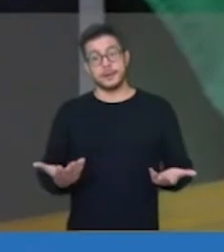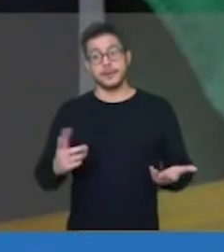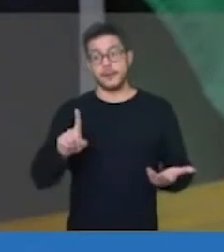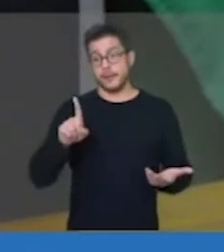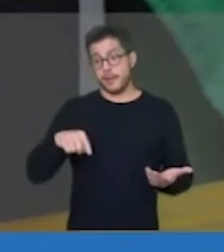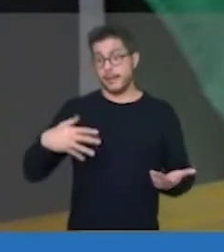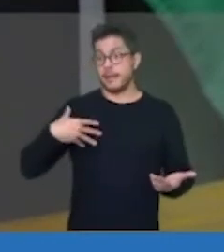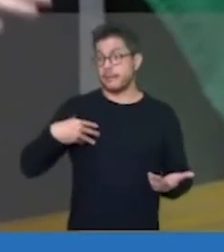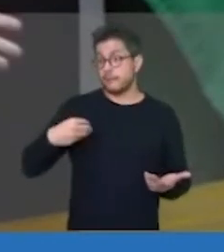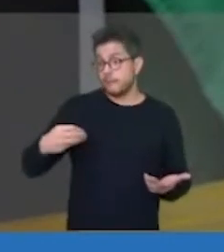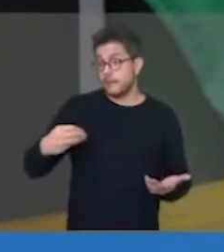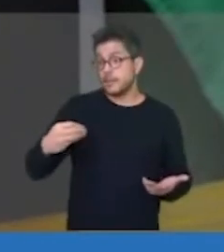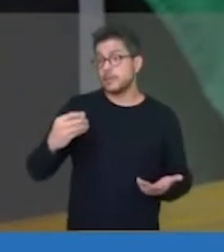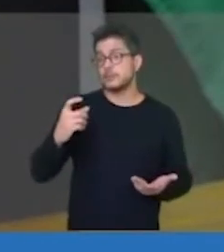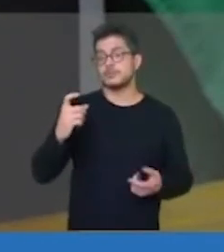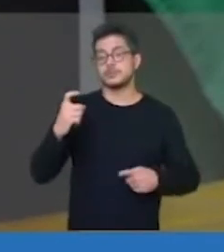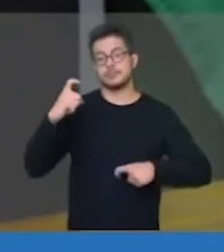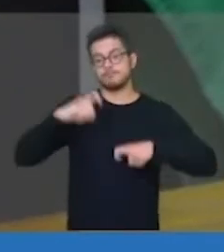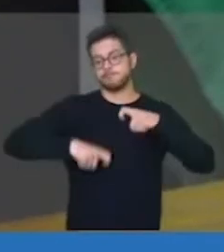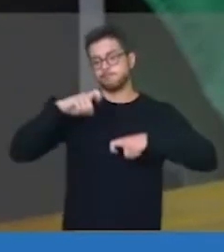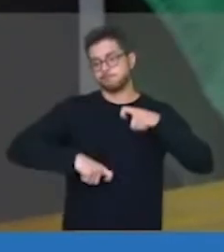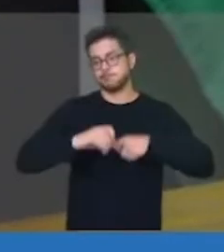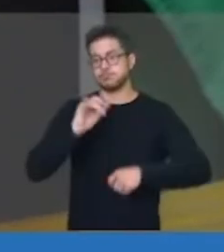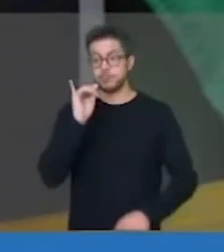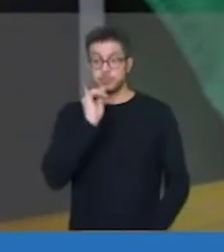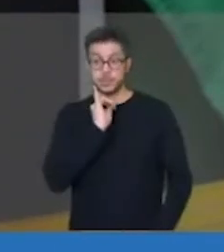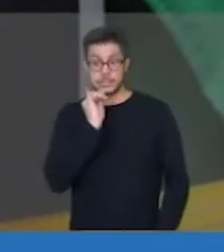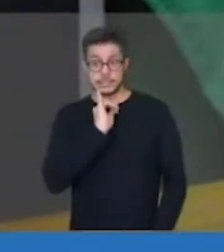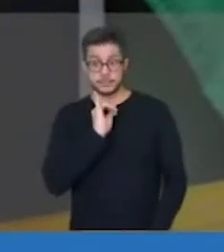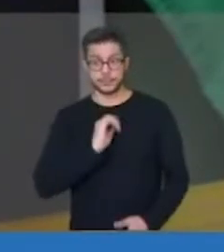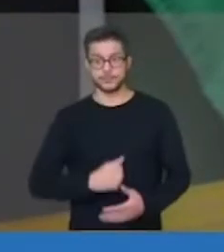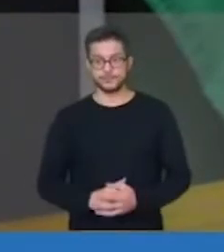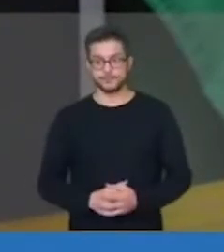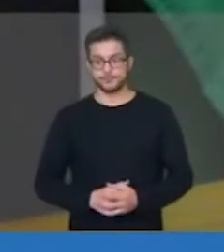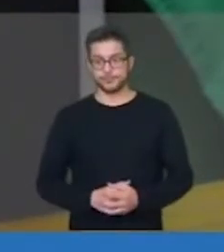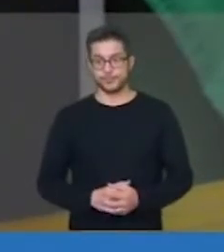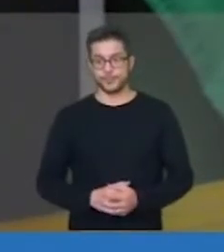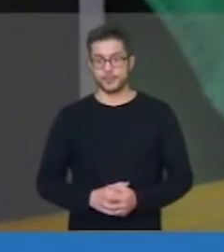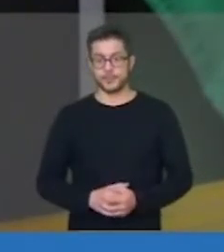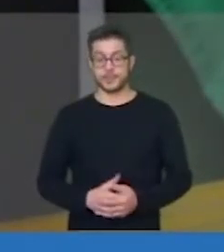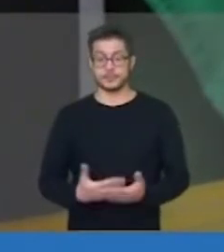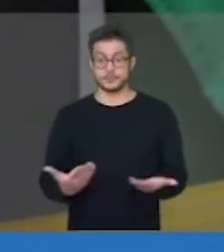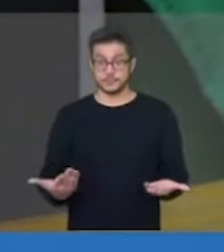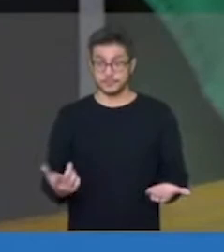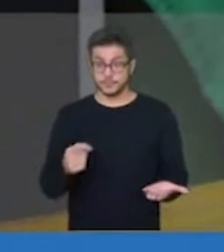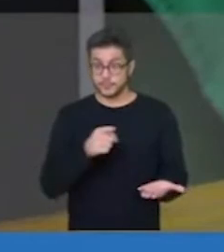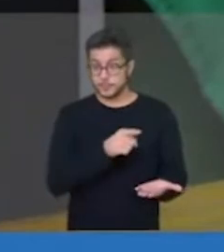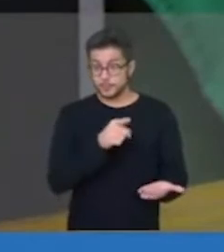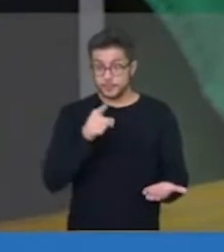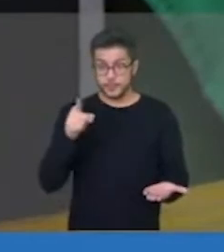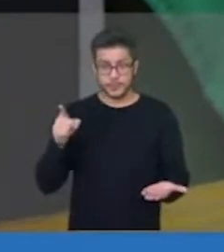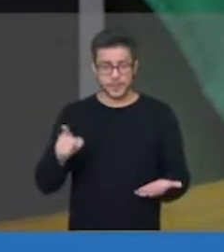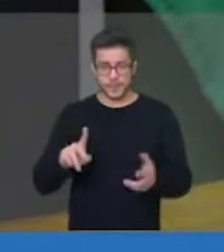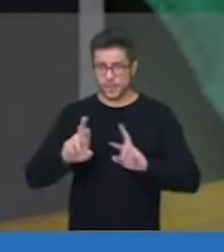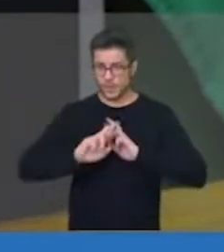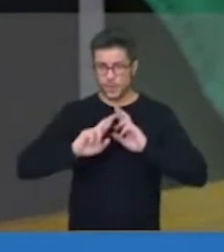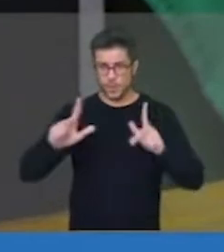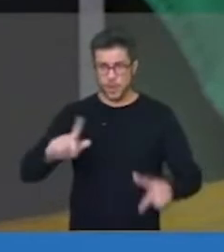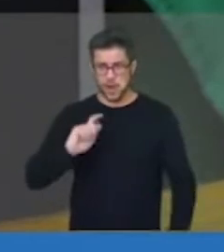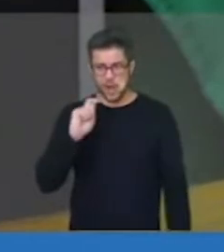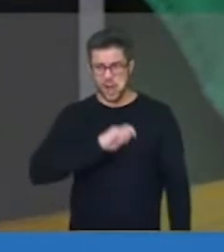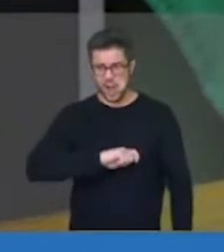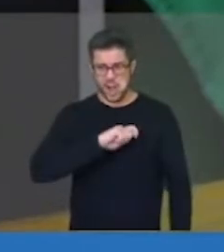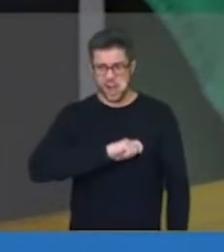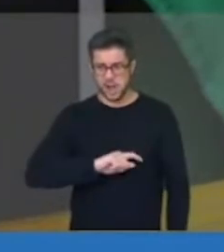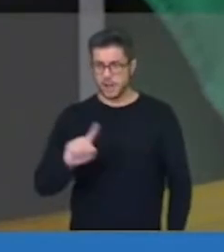por exemplo, de um estupro, né, de uma coisa horrorosa. Vocês não são monstros. O único monstro